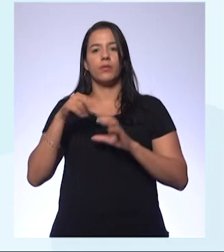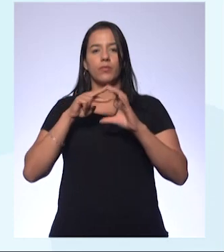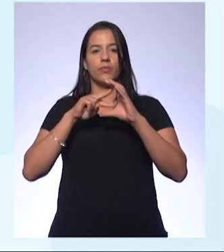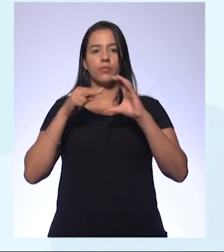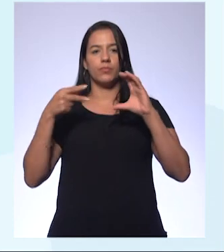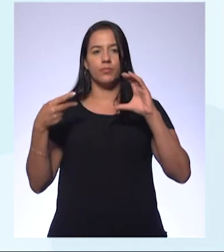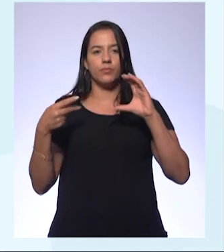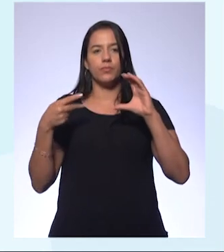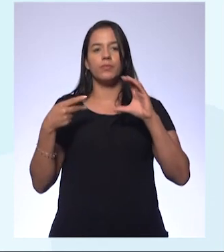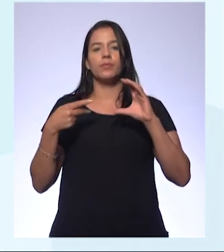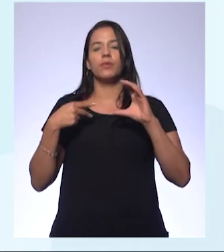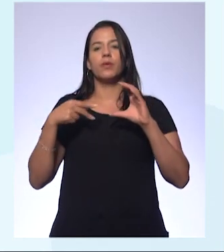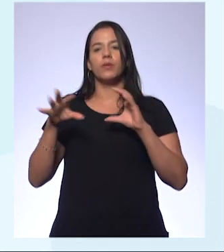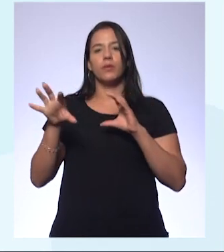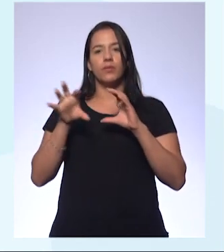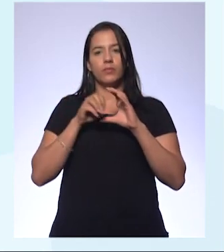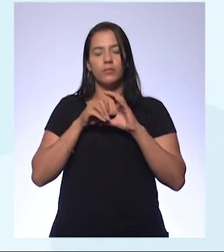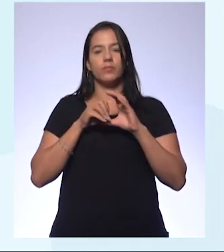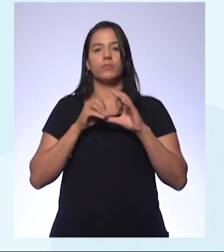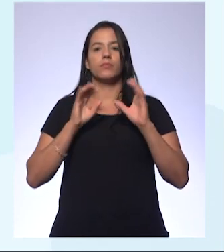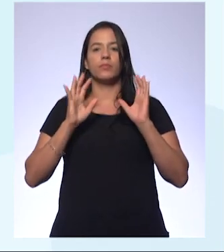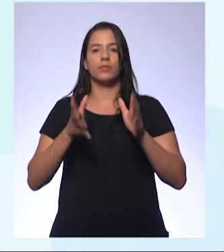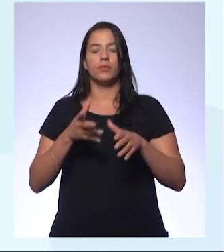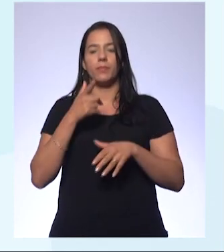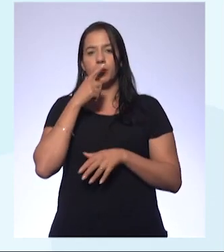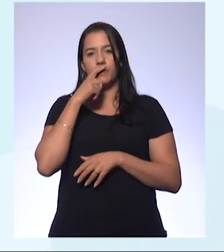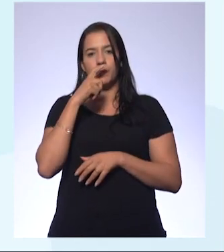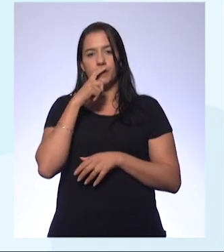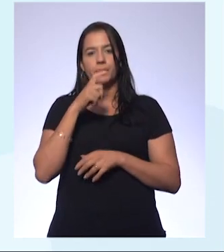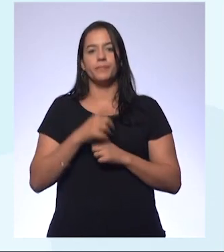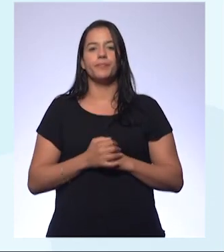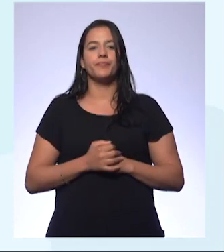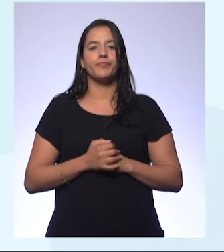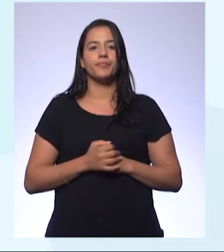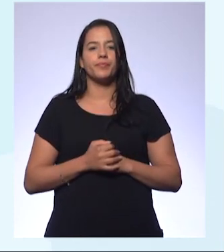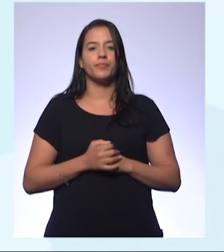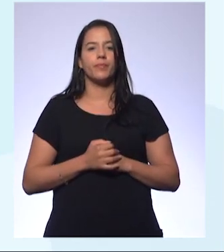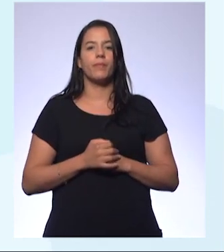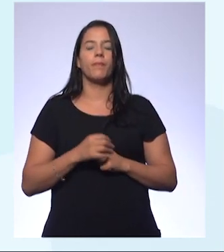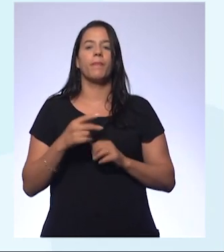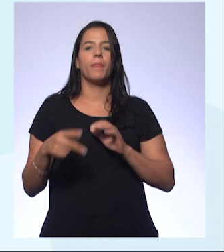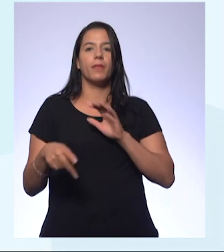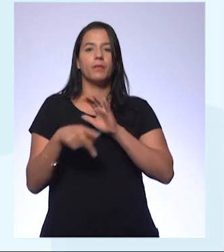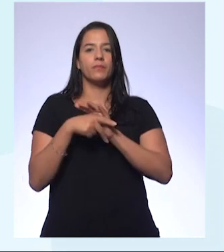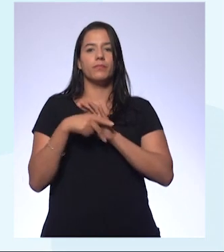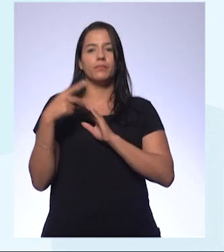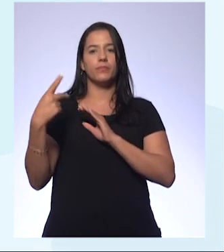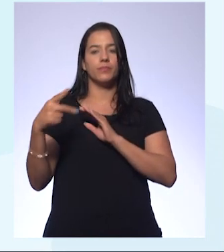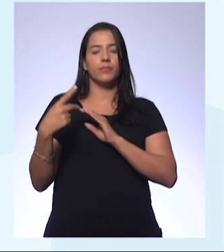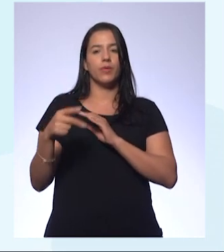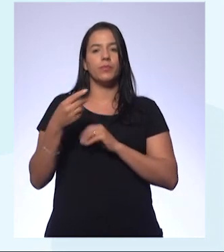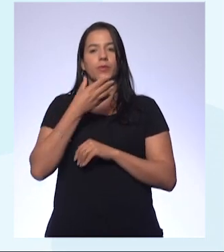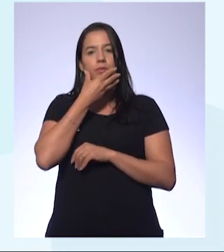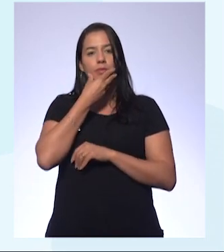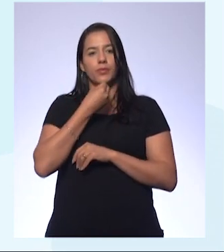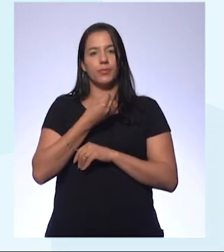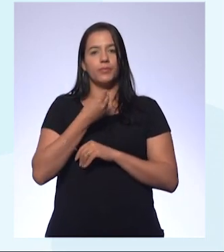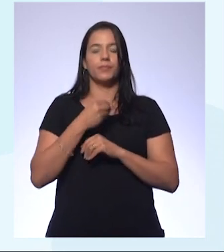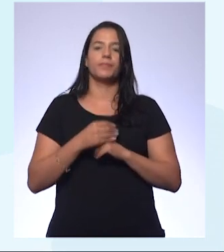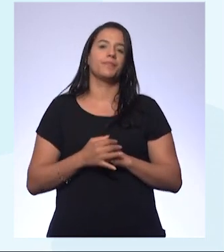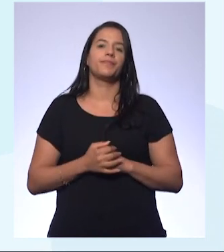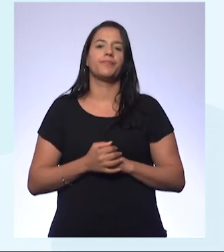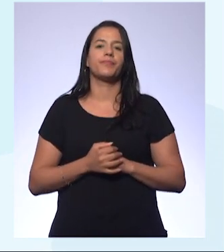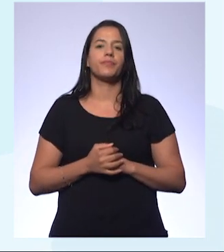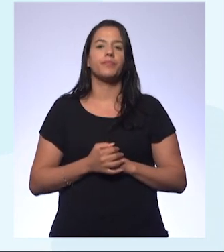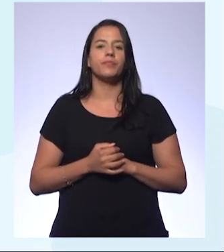ser recebido pelo pai, né? E isso caracteriza ali o masculino, certo?